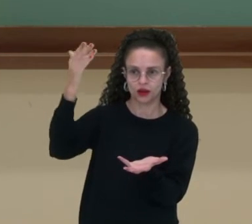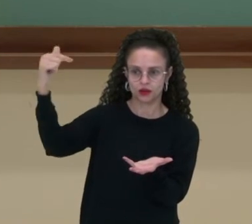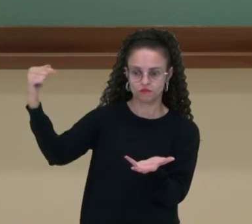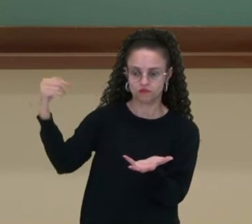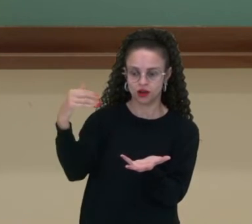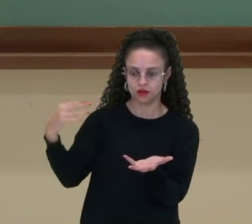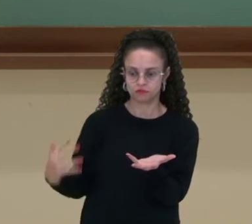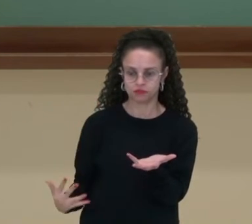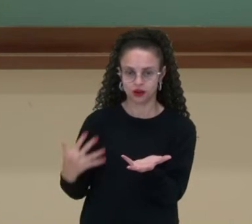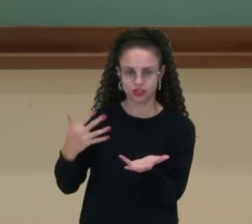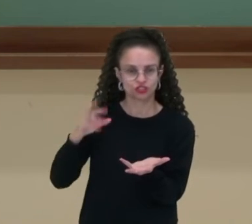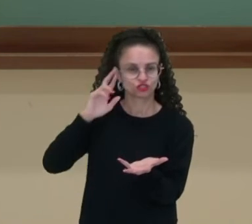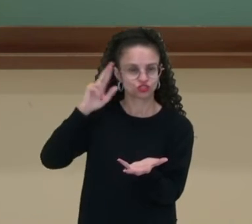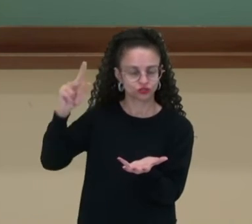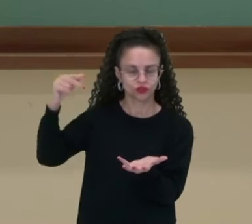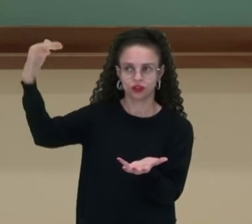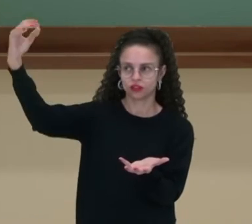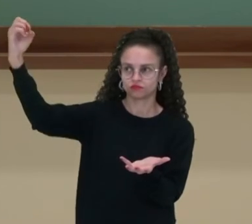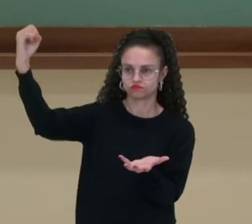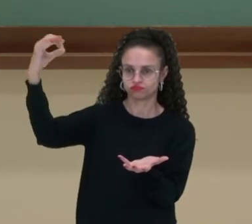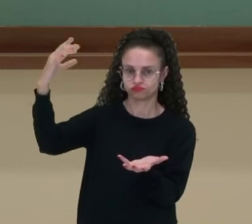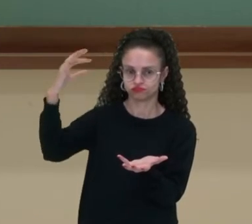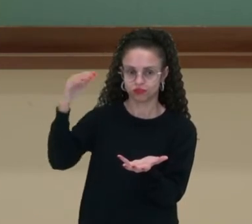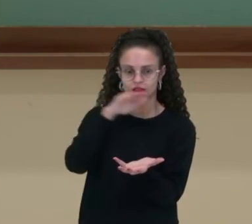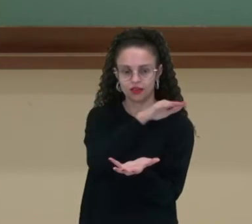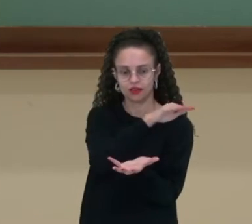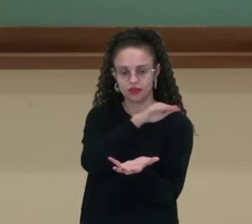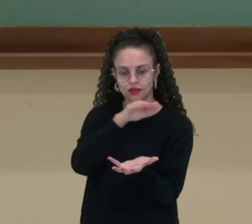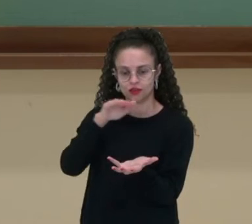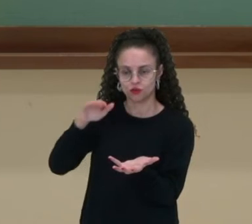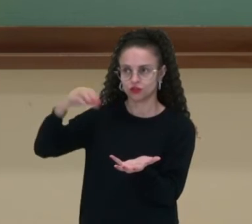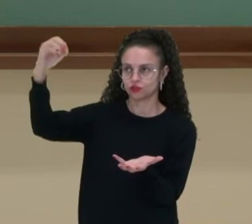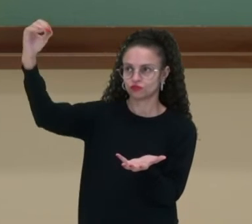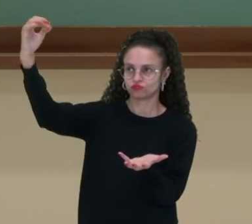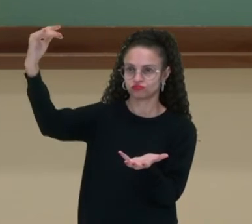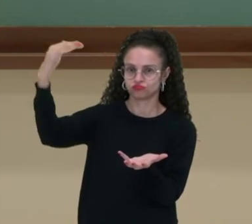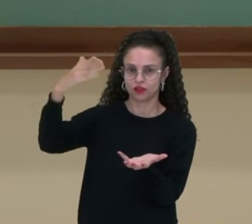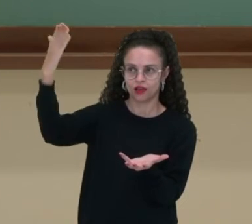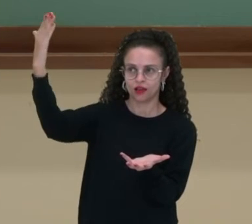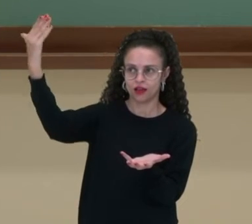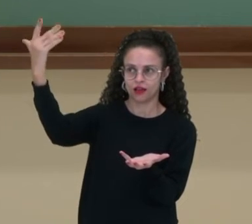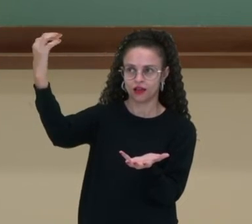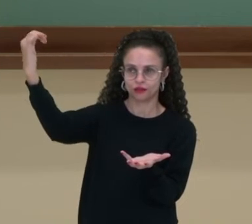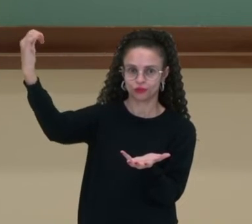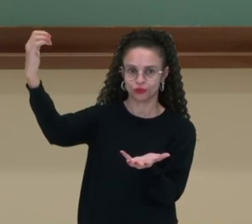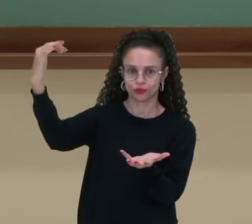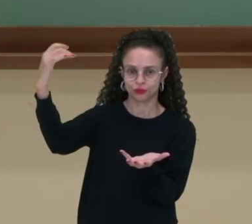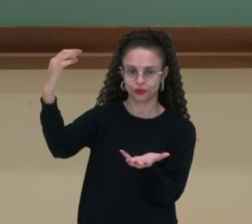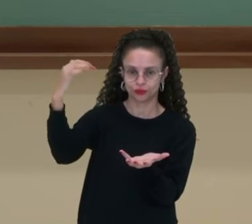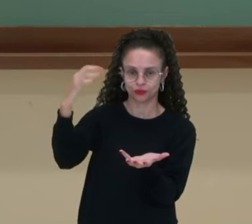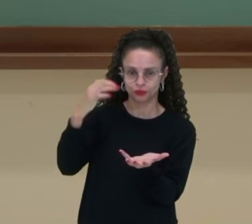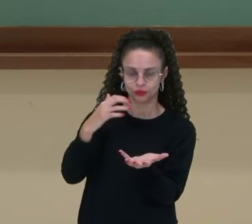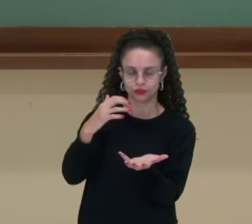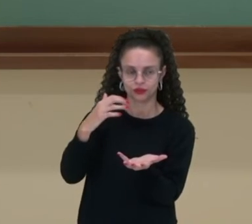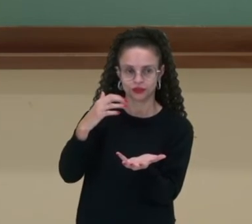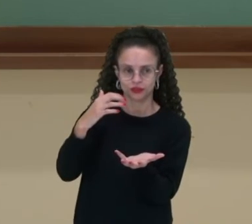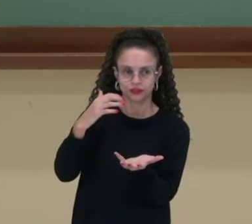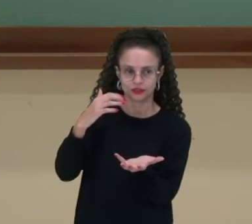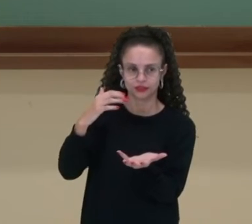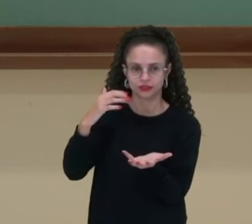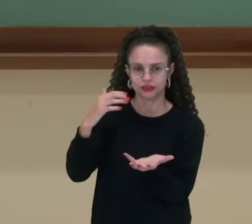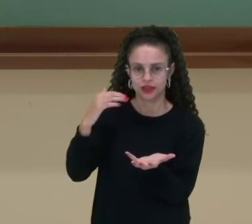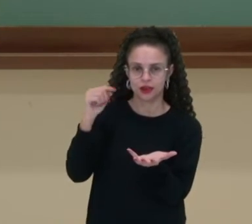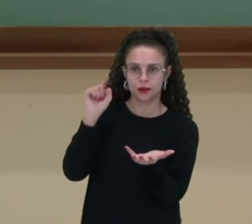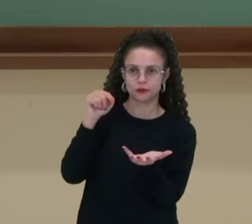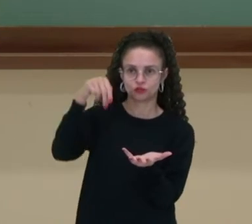superfície do planeta. Próximo à linha do Equador é mais quente, porque a luz bate, ó, mais reta, incide mais. E à medida que vai em direção aos